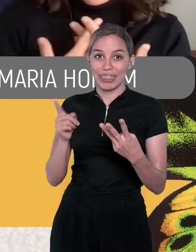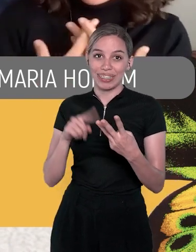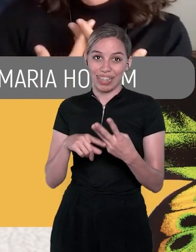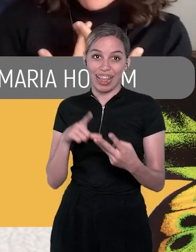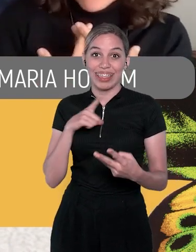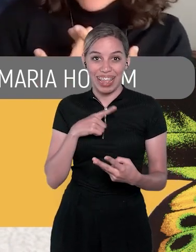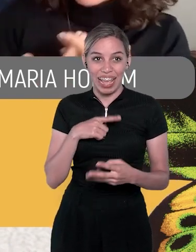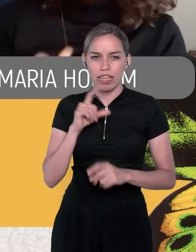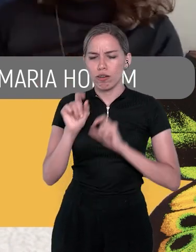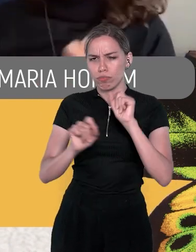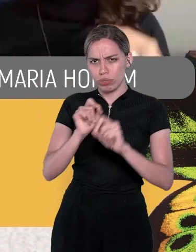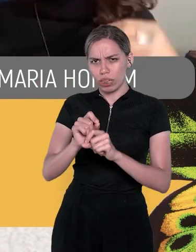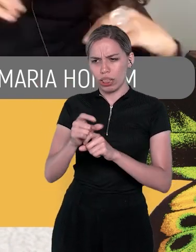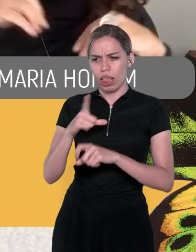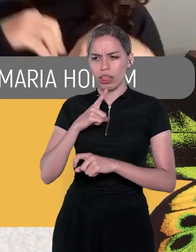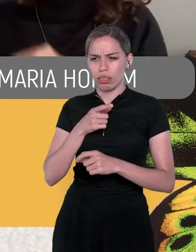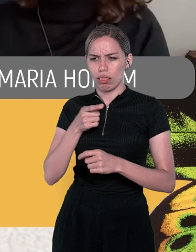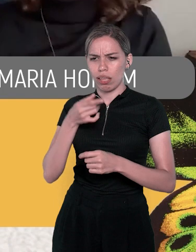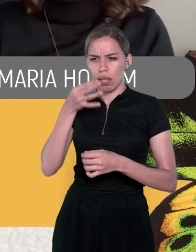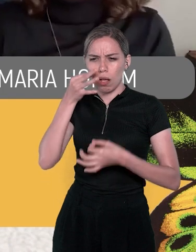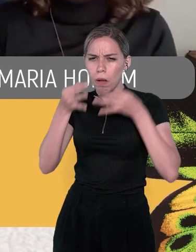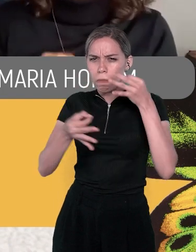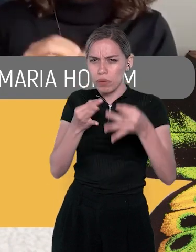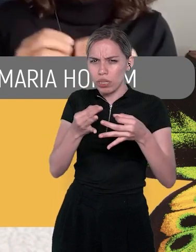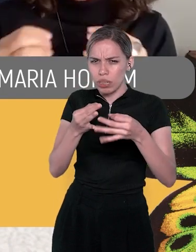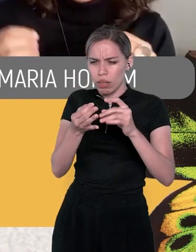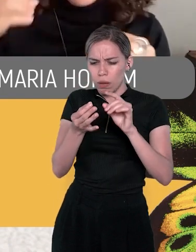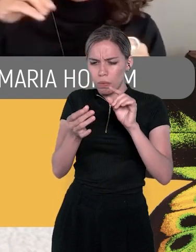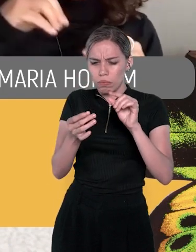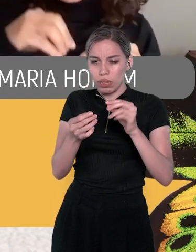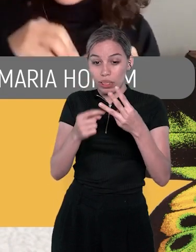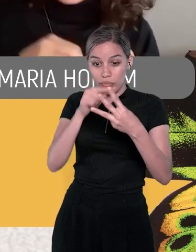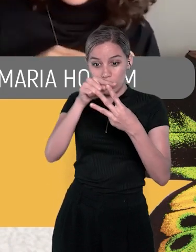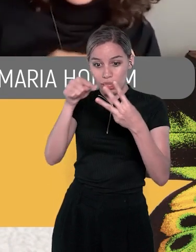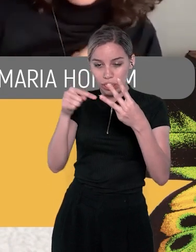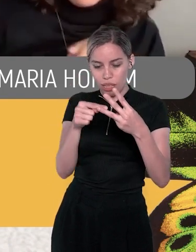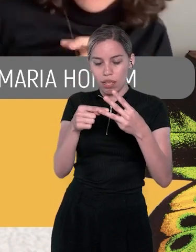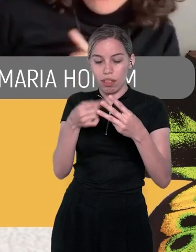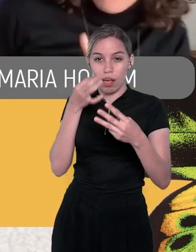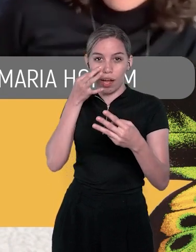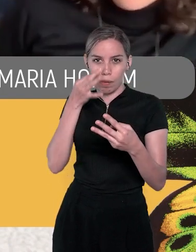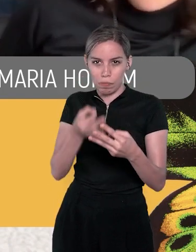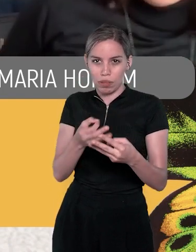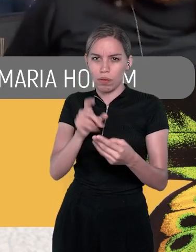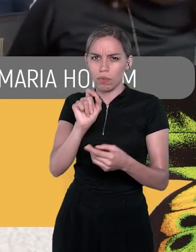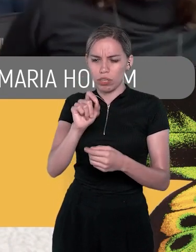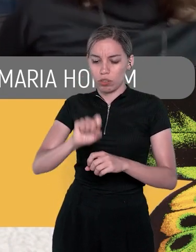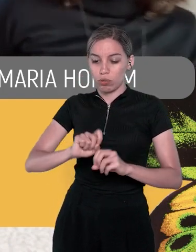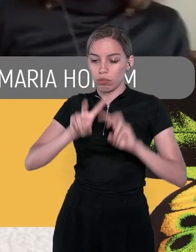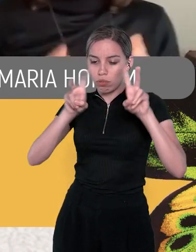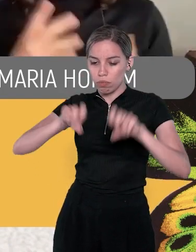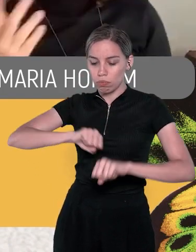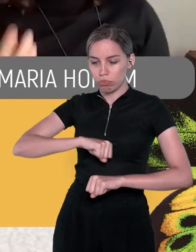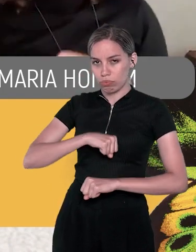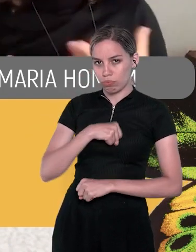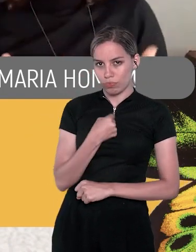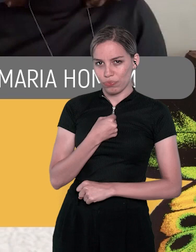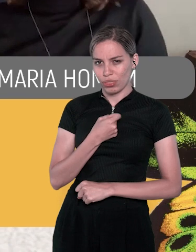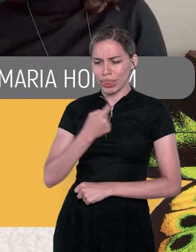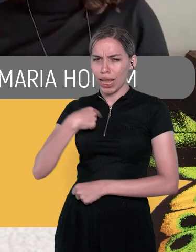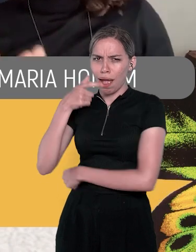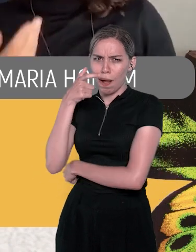observações assim macro antes da gente mergulhar no ódio nas relações familiares, que é um pouco, eu